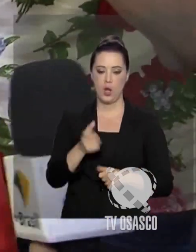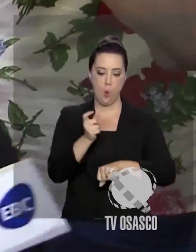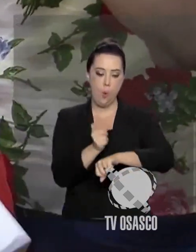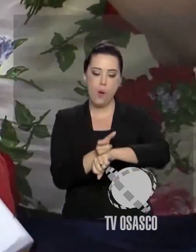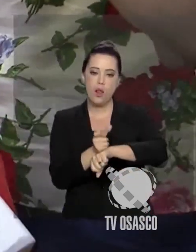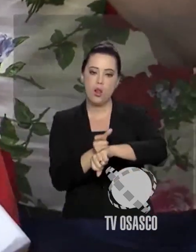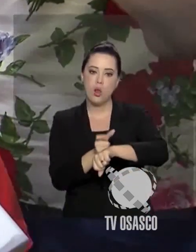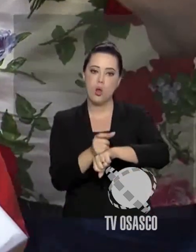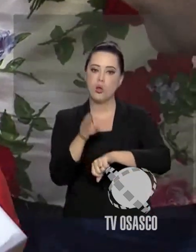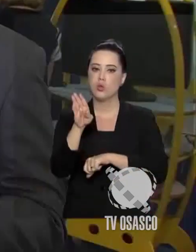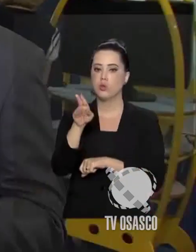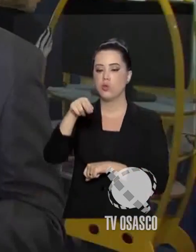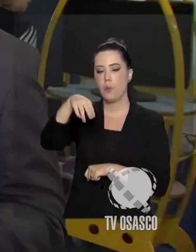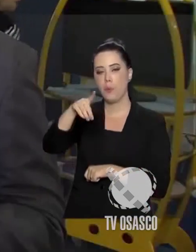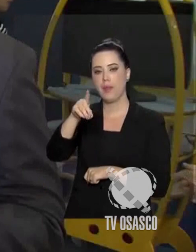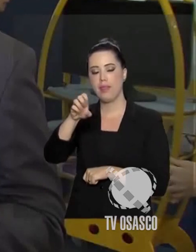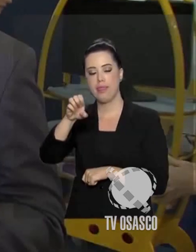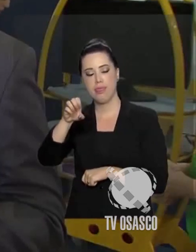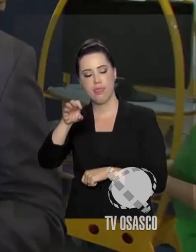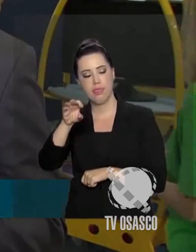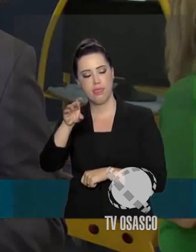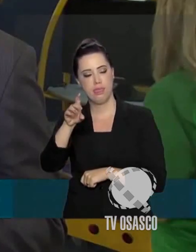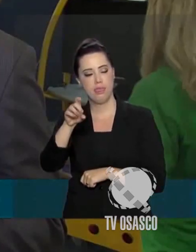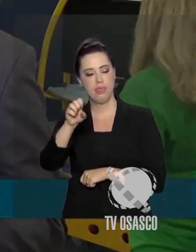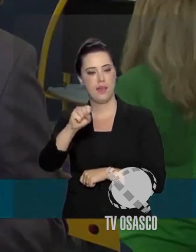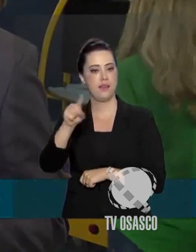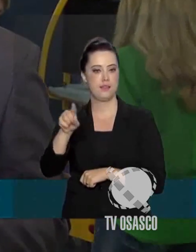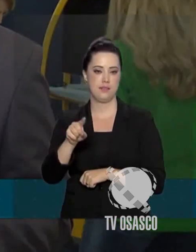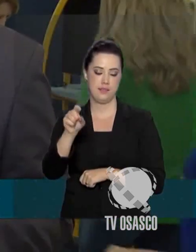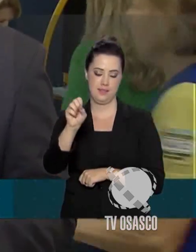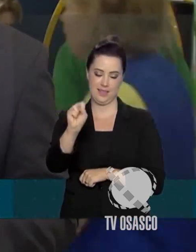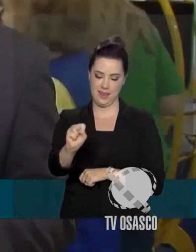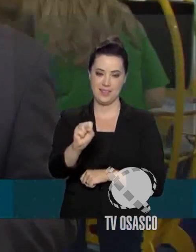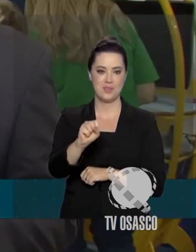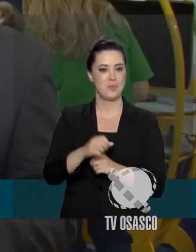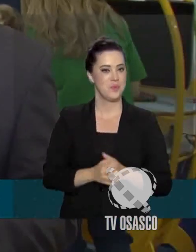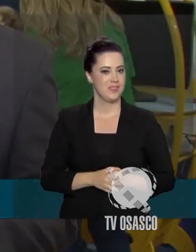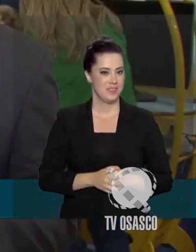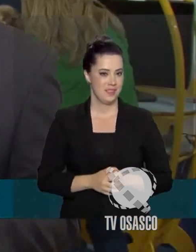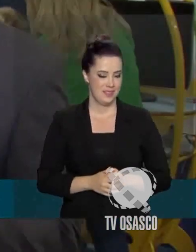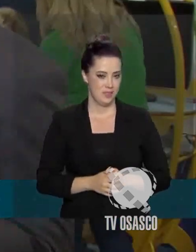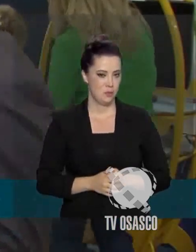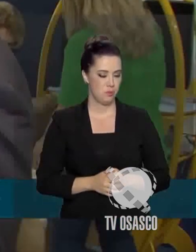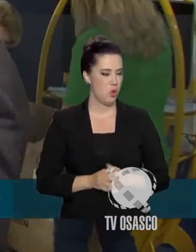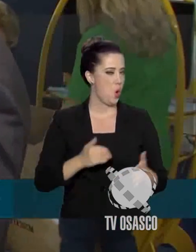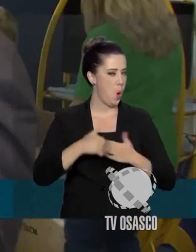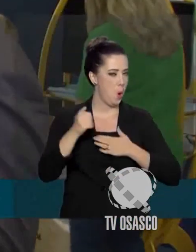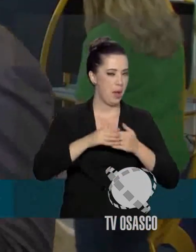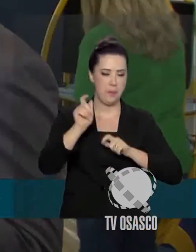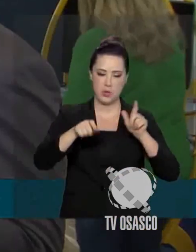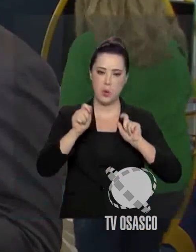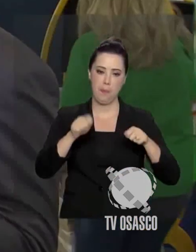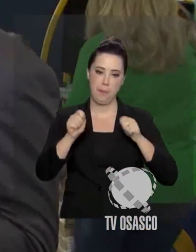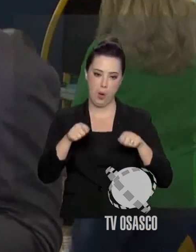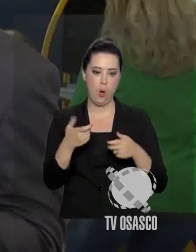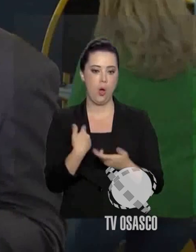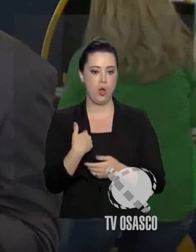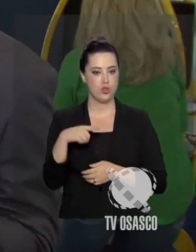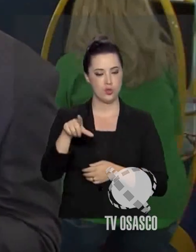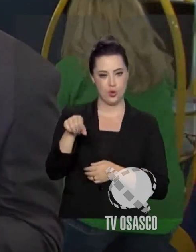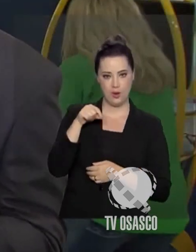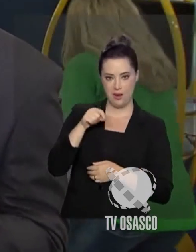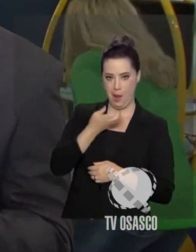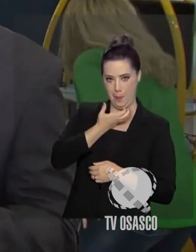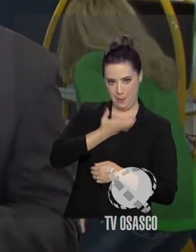o que você quer ganhar? A campanha permite que qualquer cidadão brasileiro possa ser também um pouco papai ou mamãe Noel